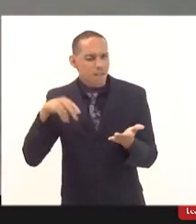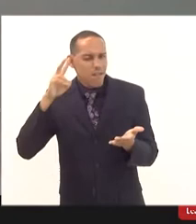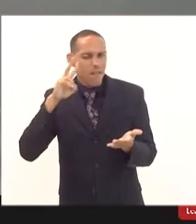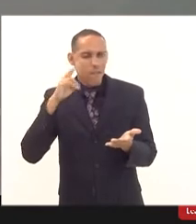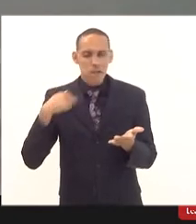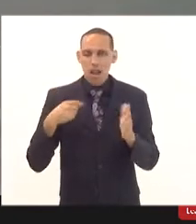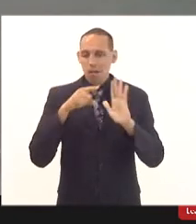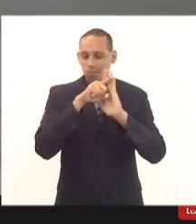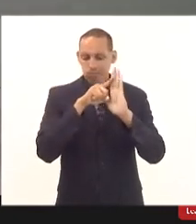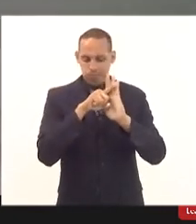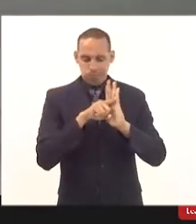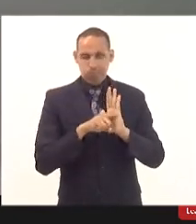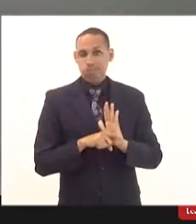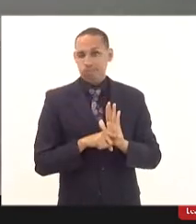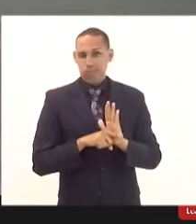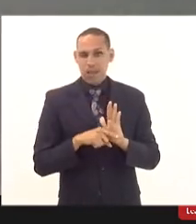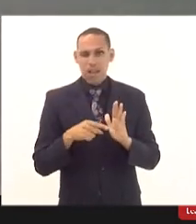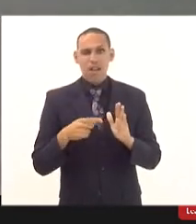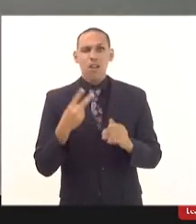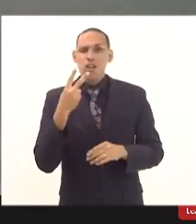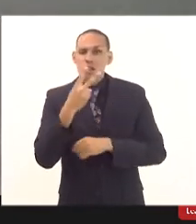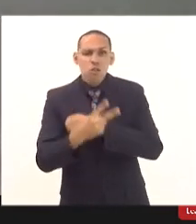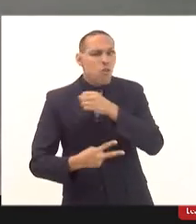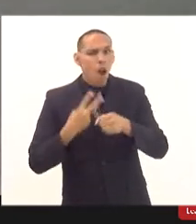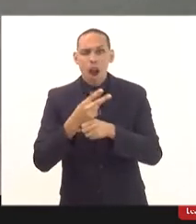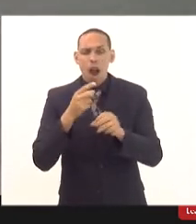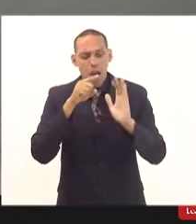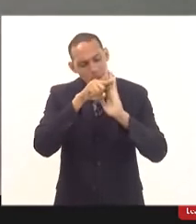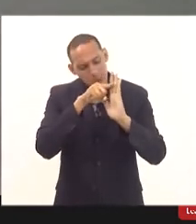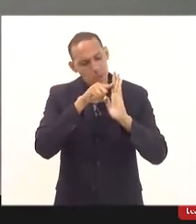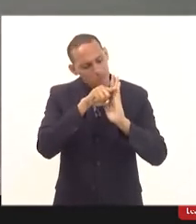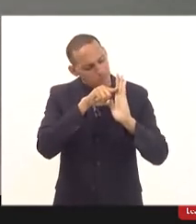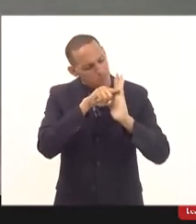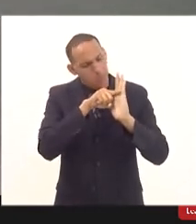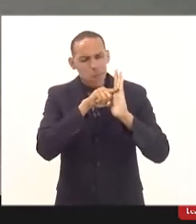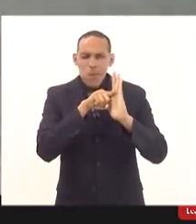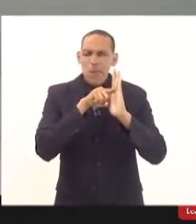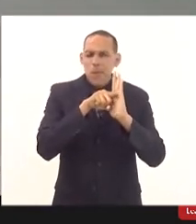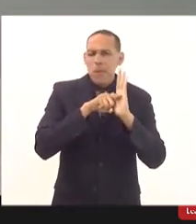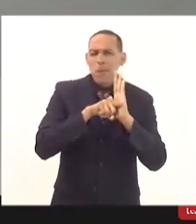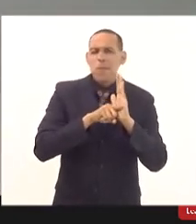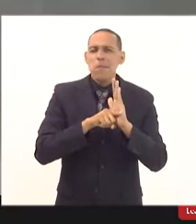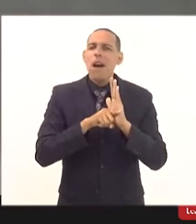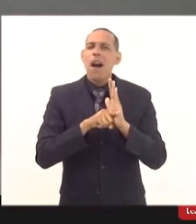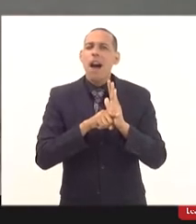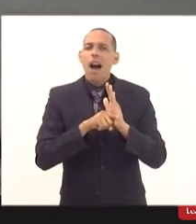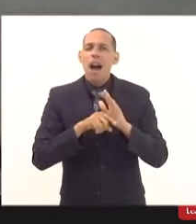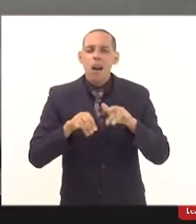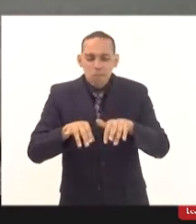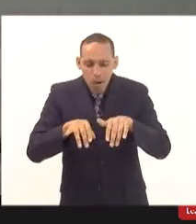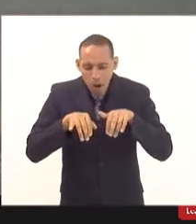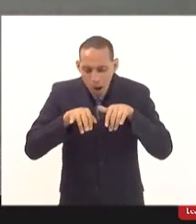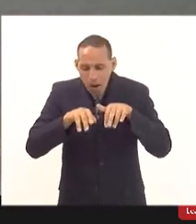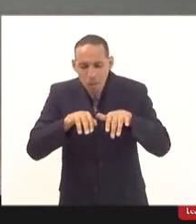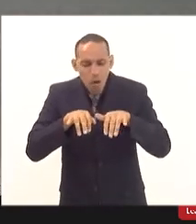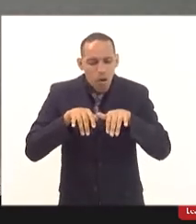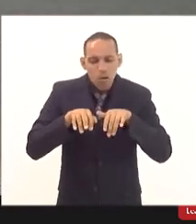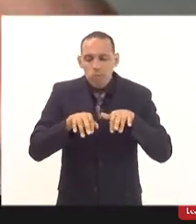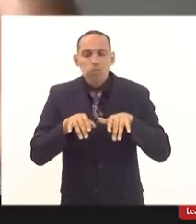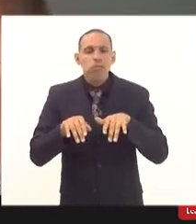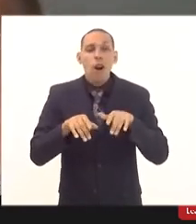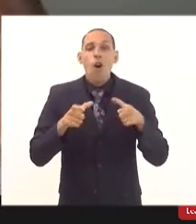pesquisa para fazer os vivos foram dois anos de intensa pesquisa de Navegar pelos pelos arquivos de problemática Nacional